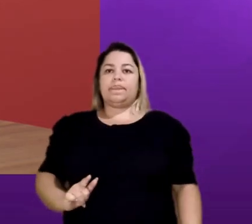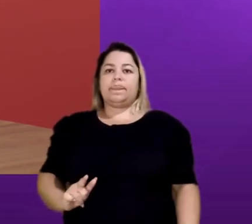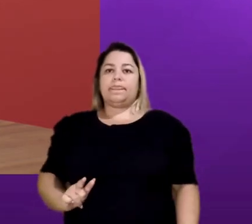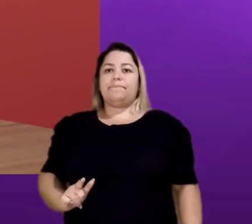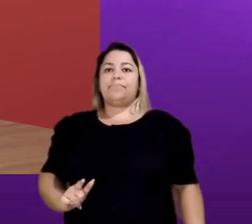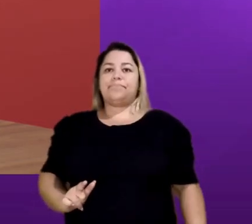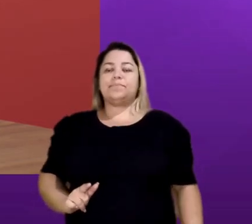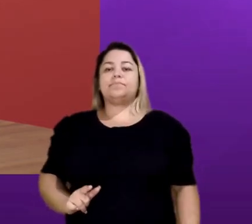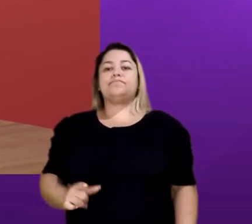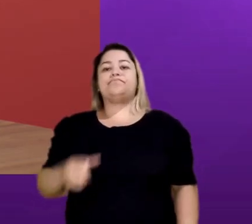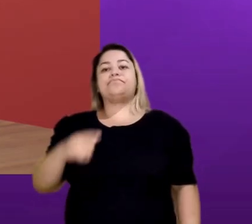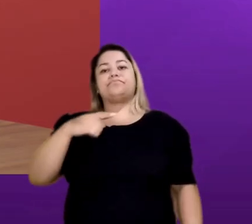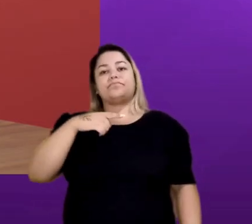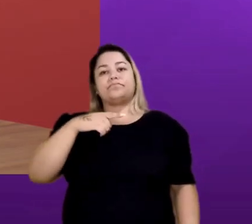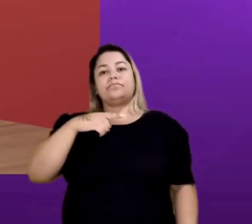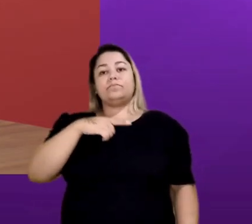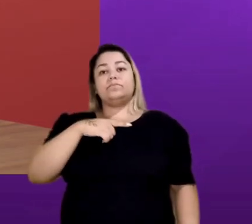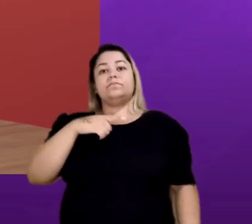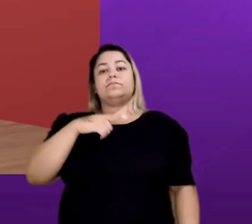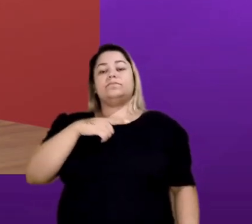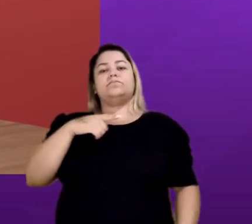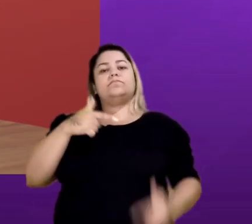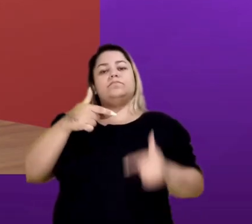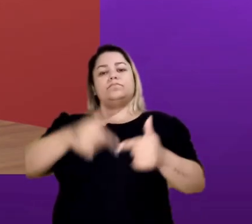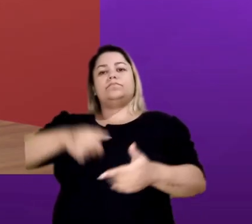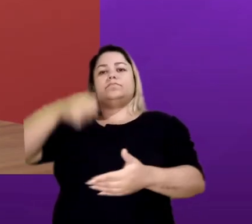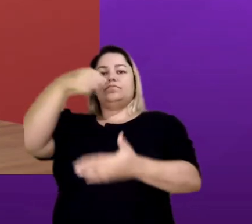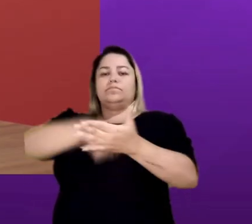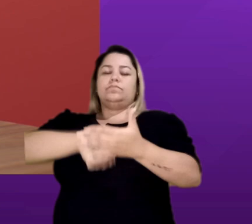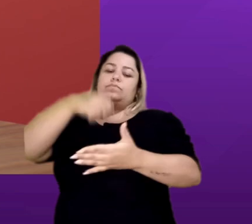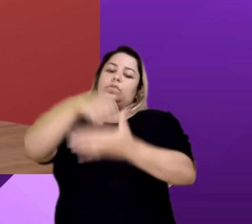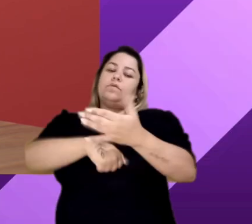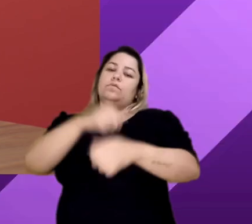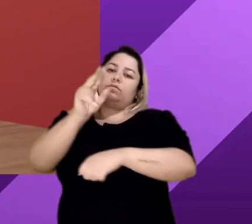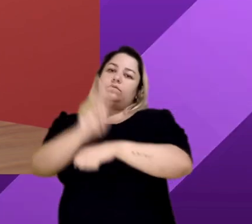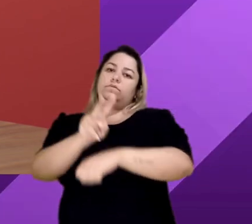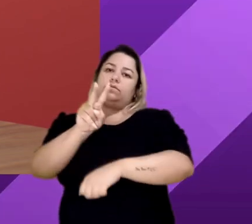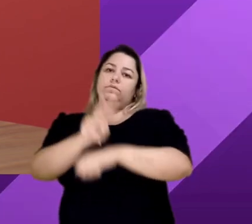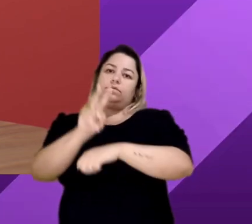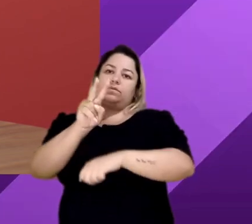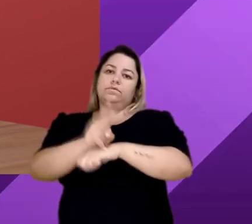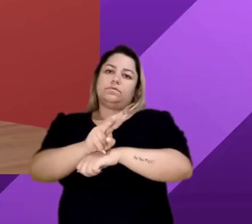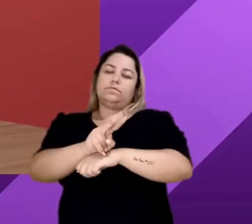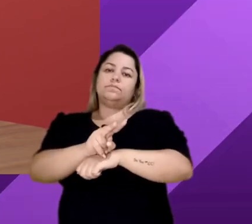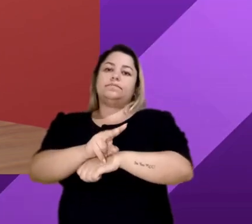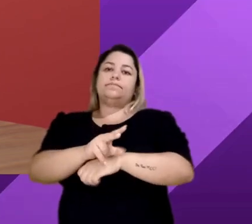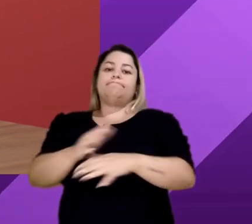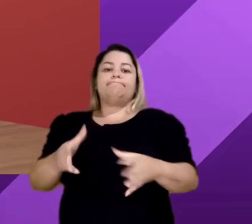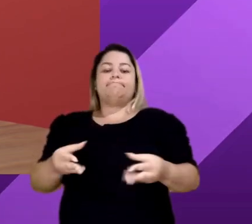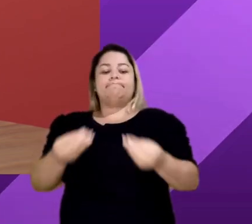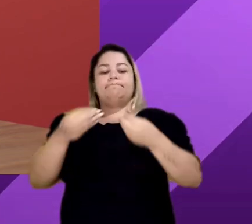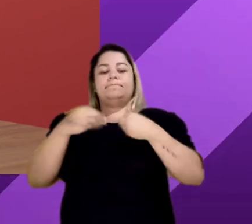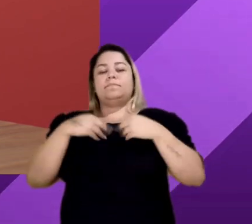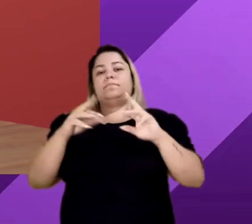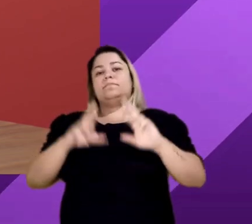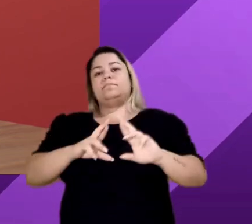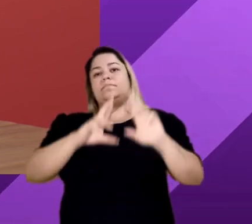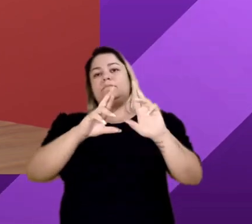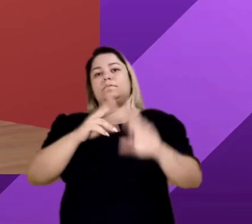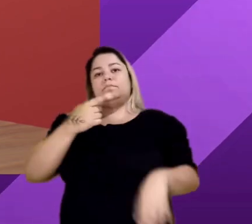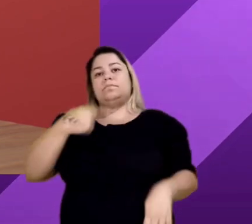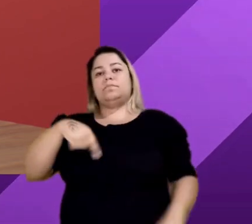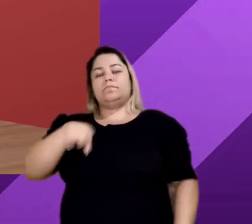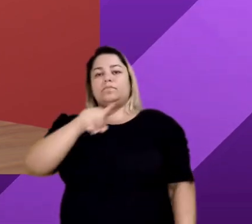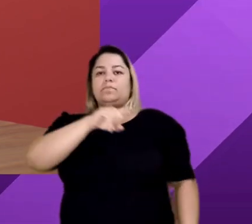também um ativista, um defensor, isso me dá bastante esperança de que nós, no tempo